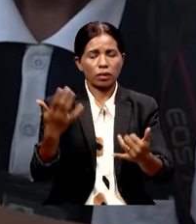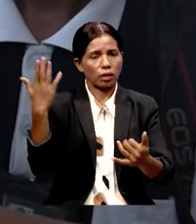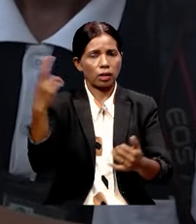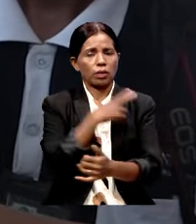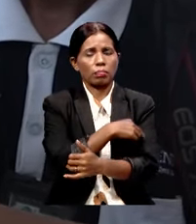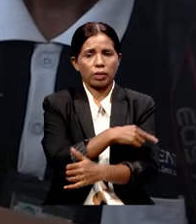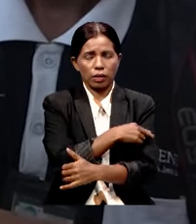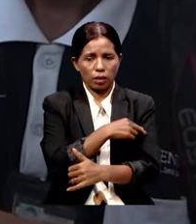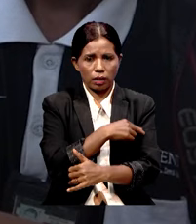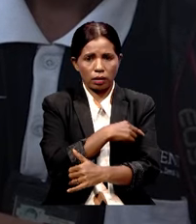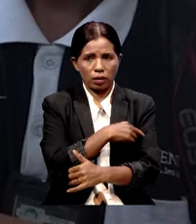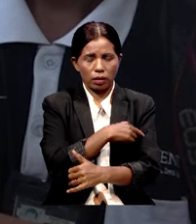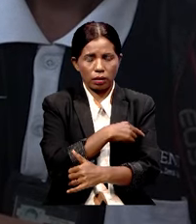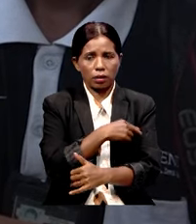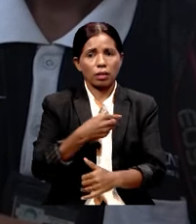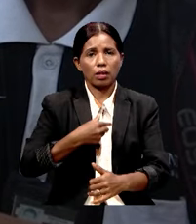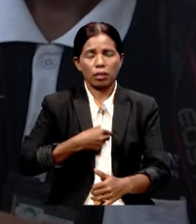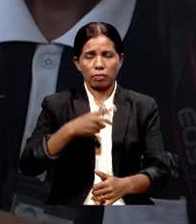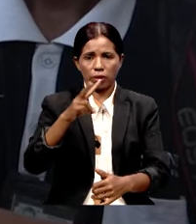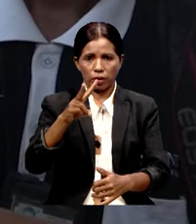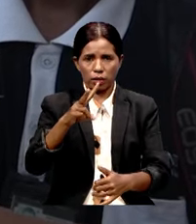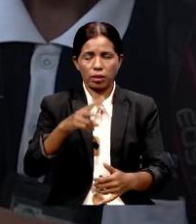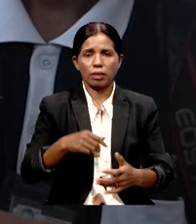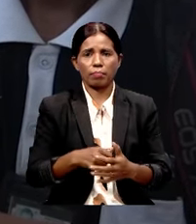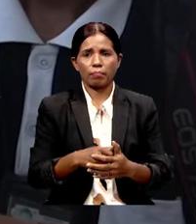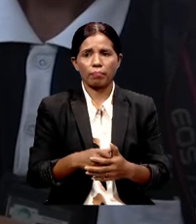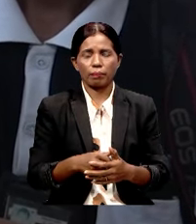ha hospital nacional Guido Valadares e